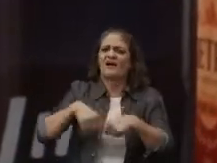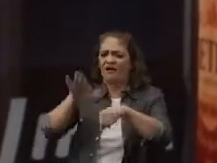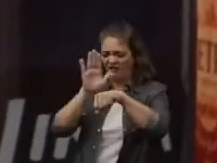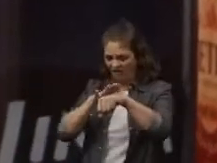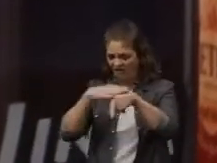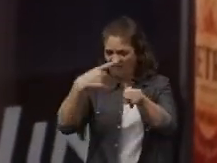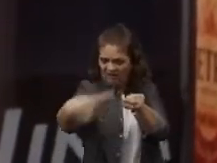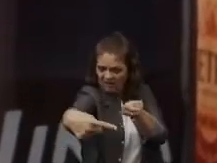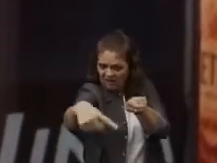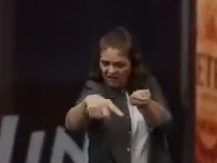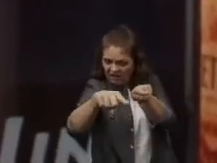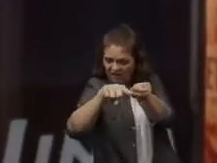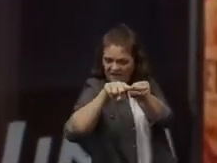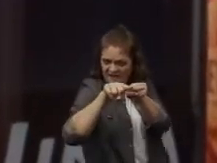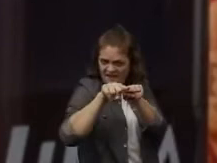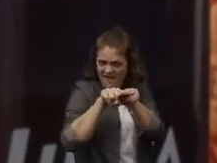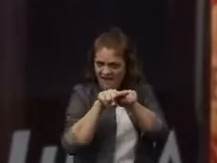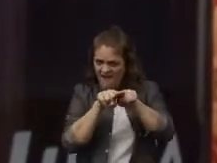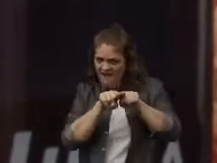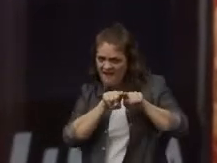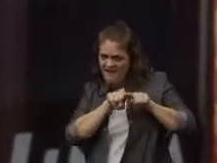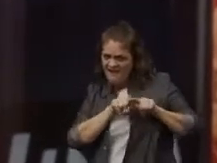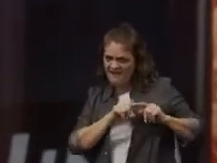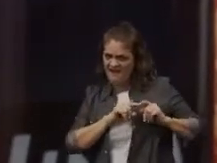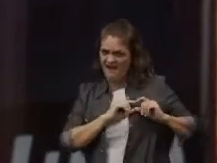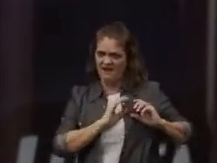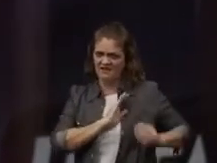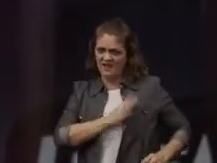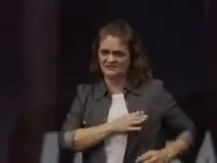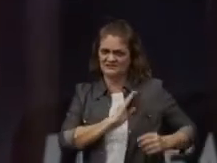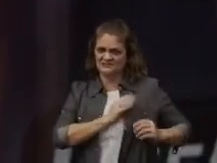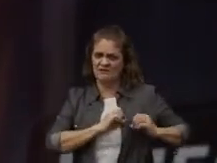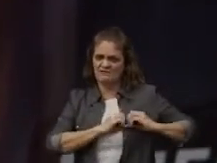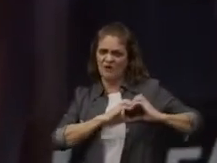voltar, perdoe o meu coração.